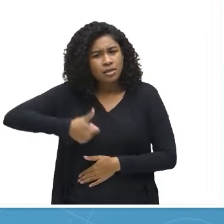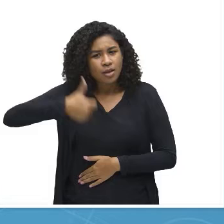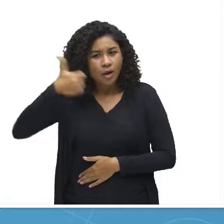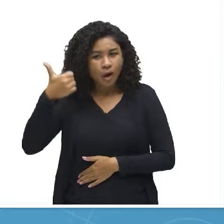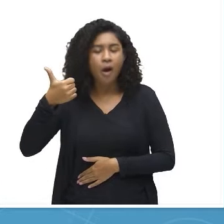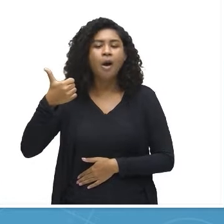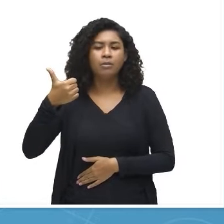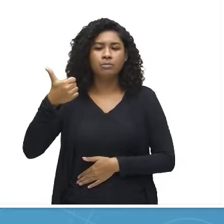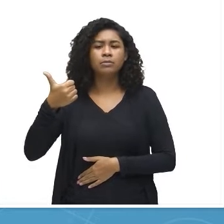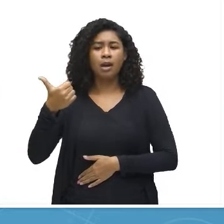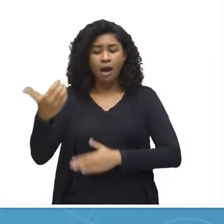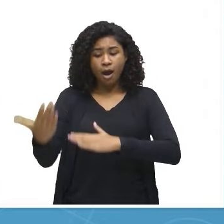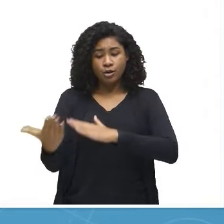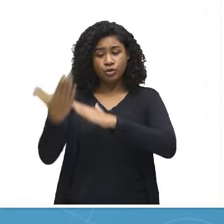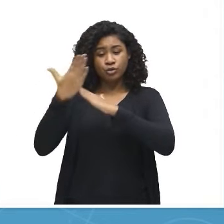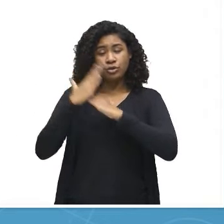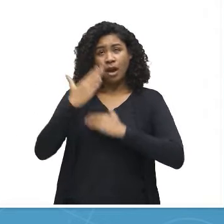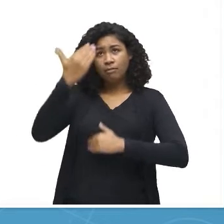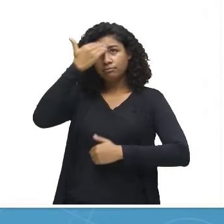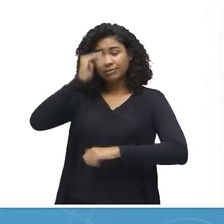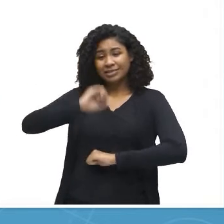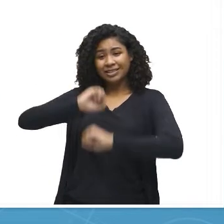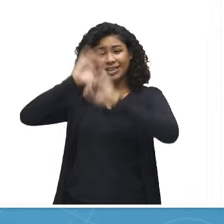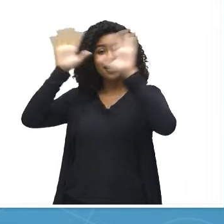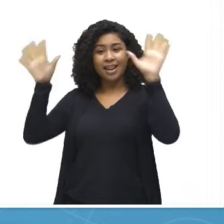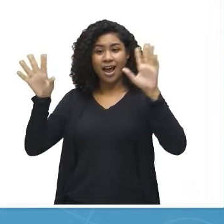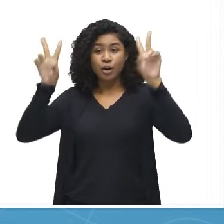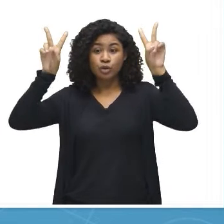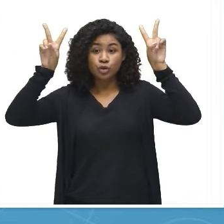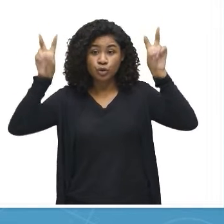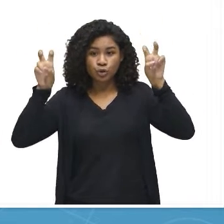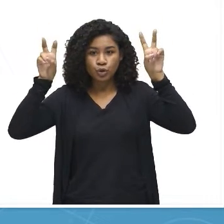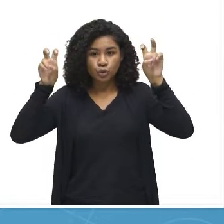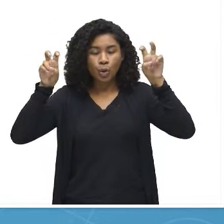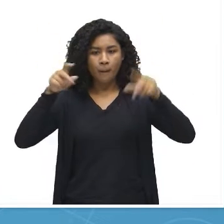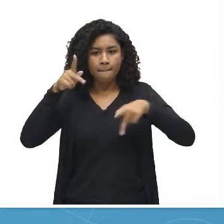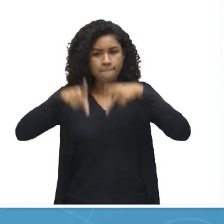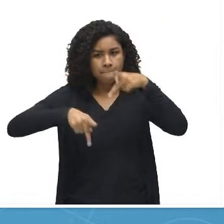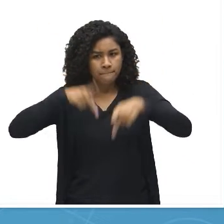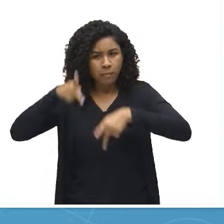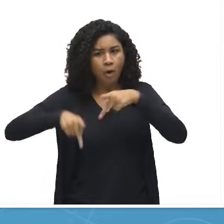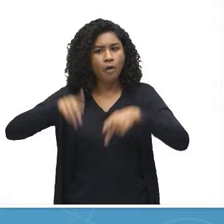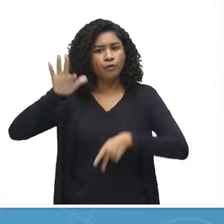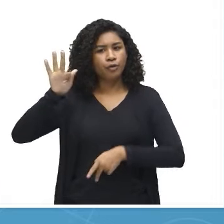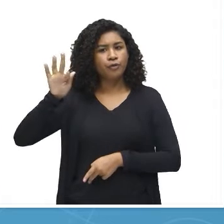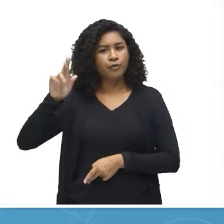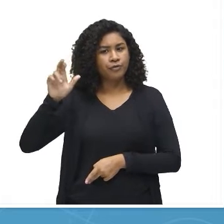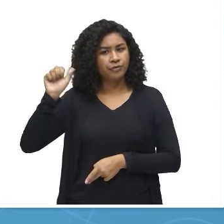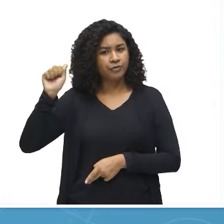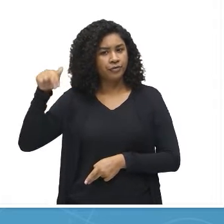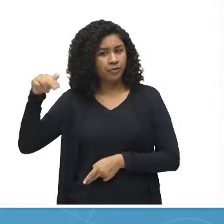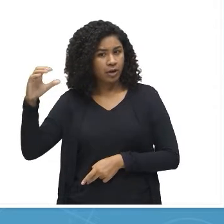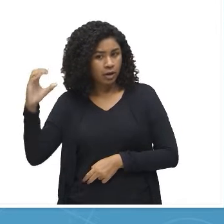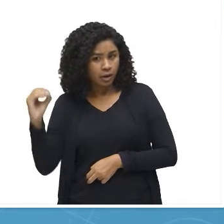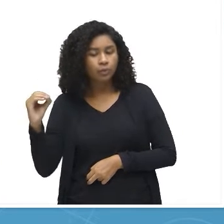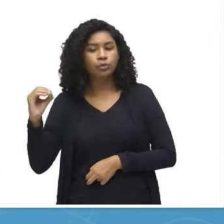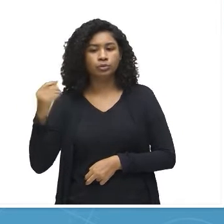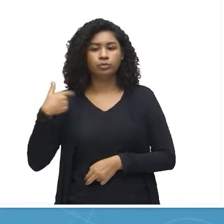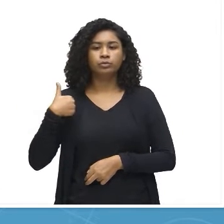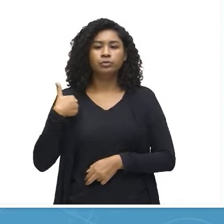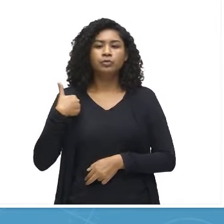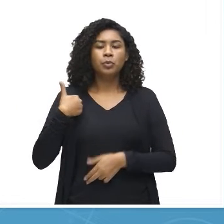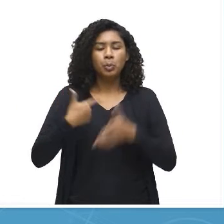nosso aprendizado a respeito dos francos, a gente vai ter aí esse reino dividido em